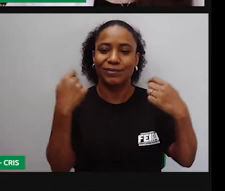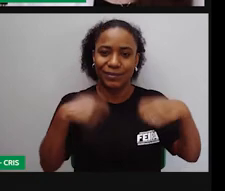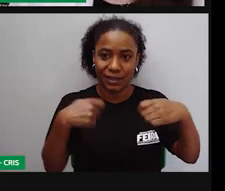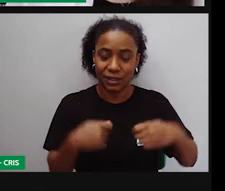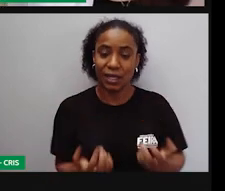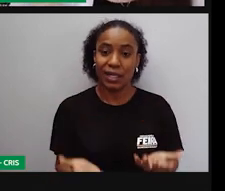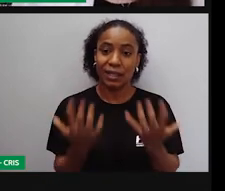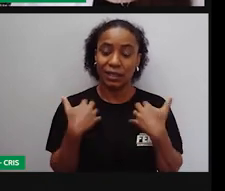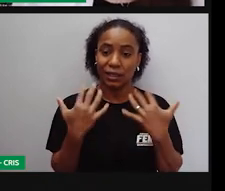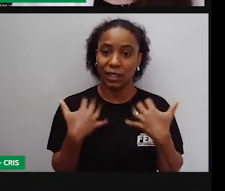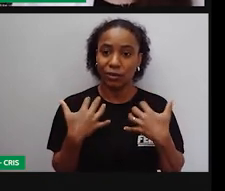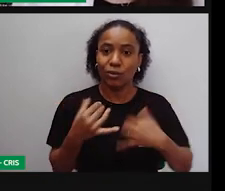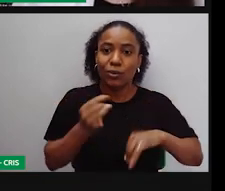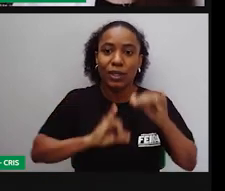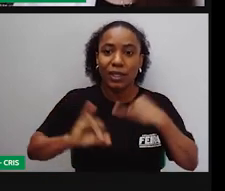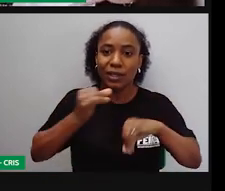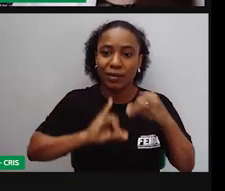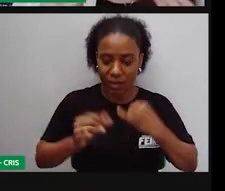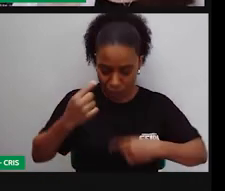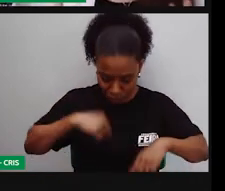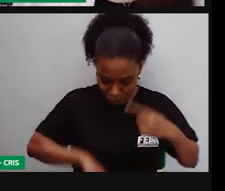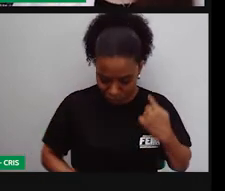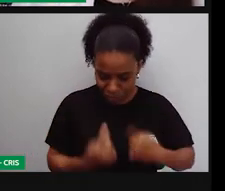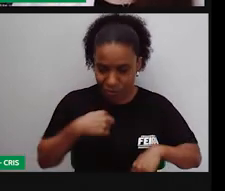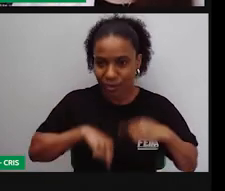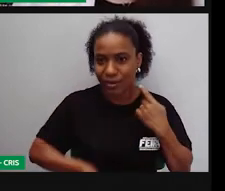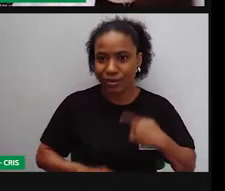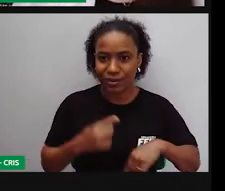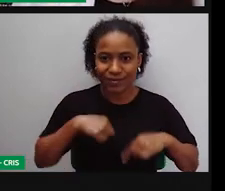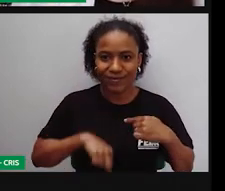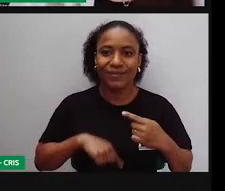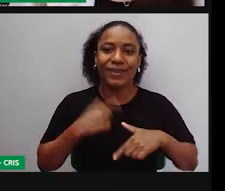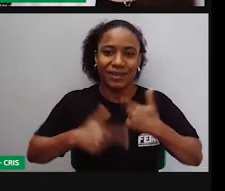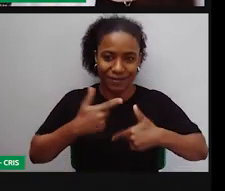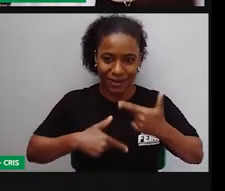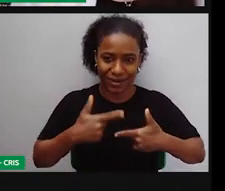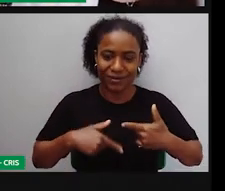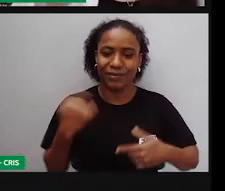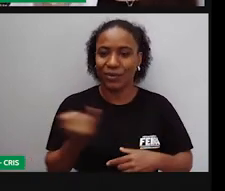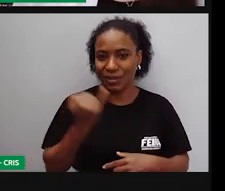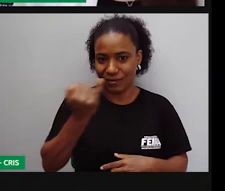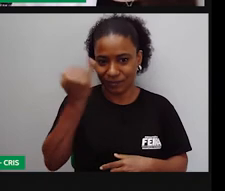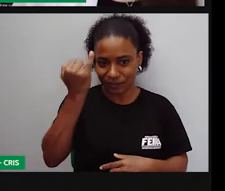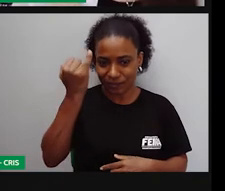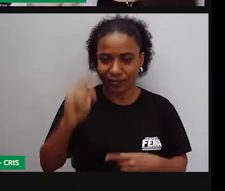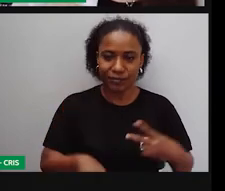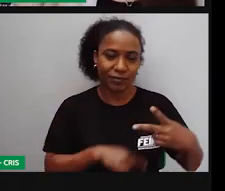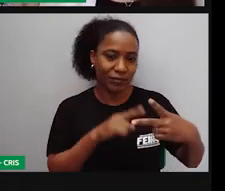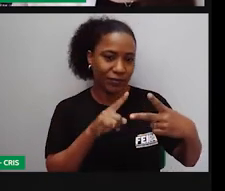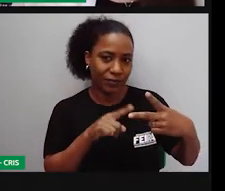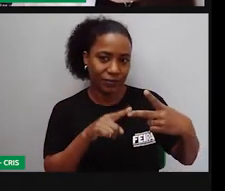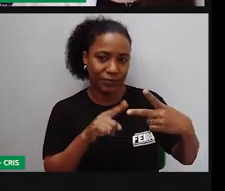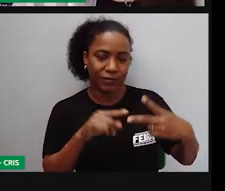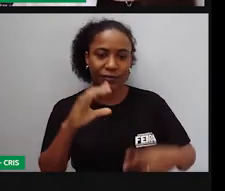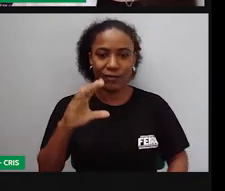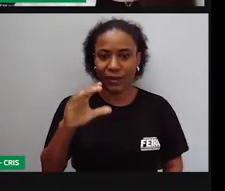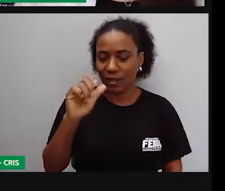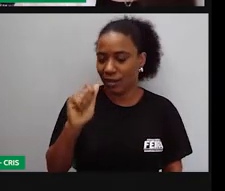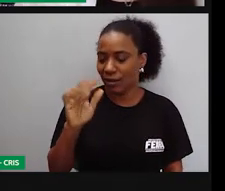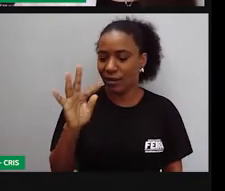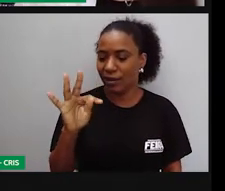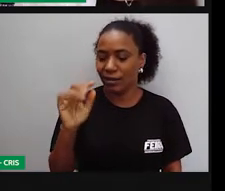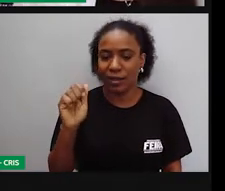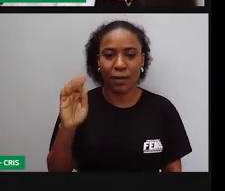reações químicas no seu organismo para que ele seja definido como ser vivo. E o catabolismo, nós damos o exemplo da